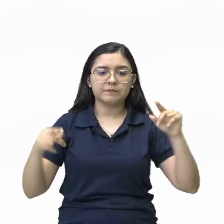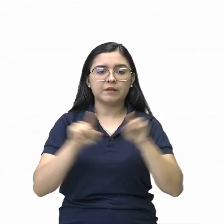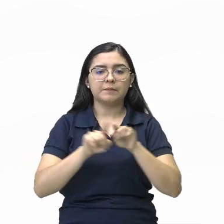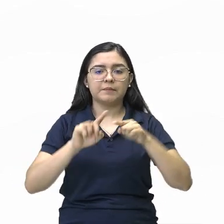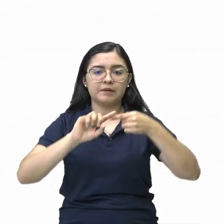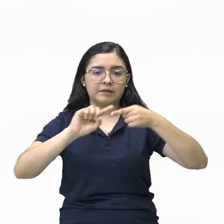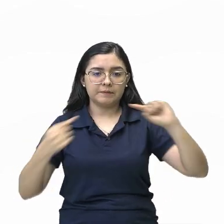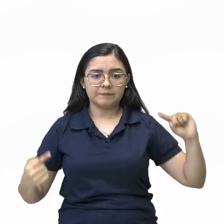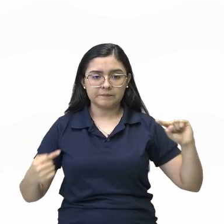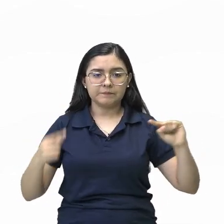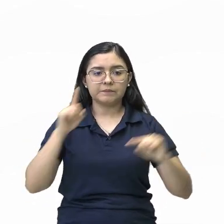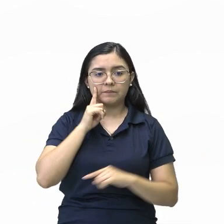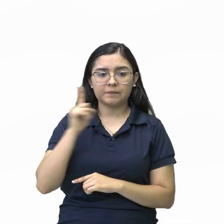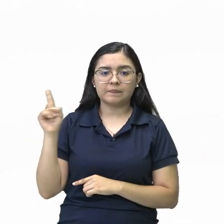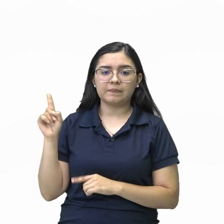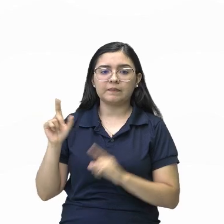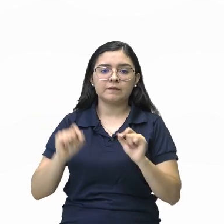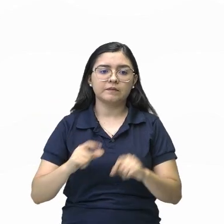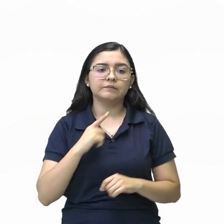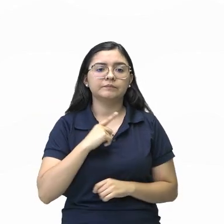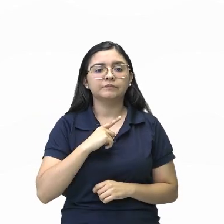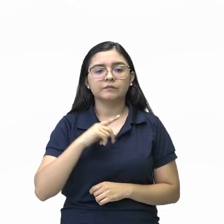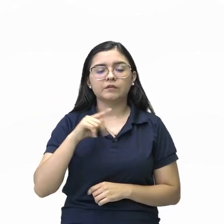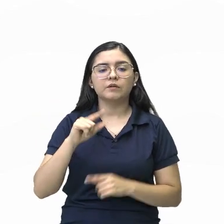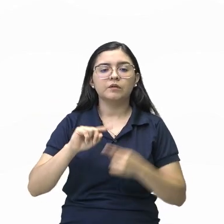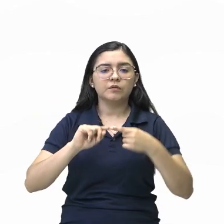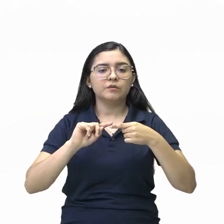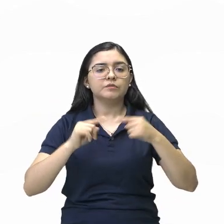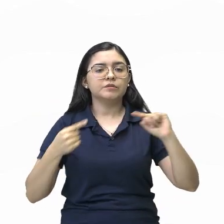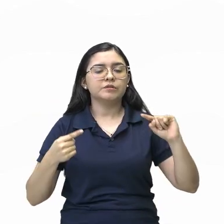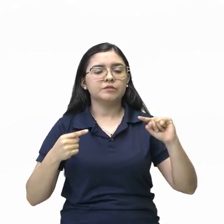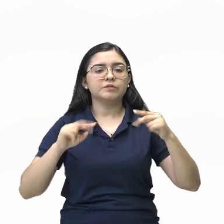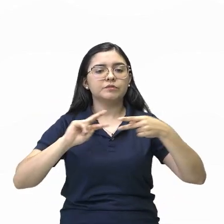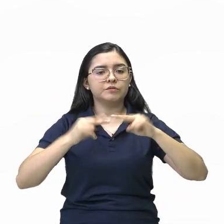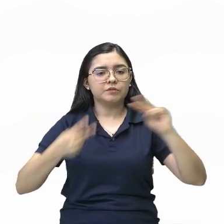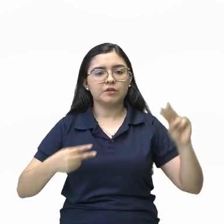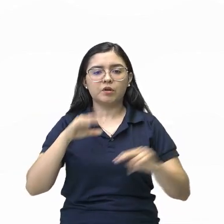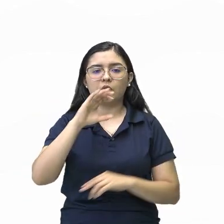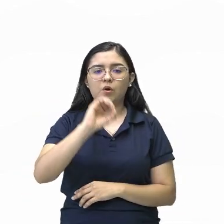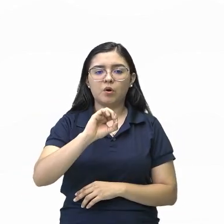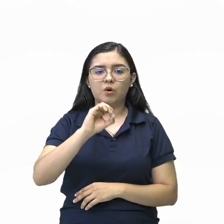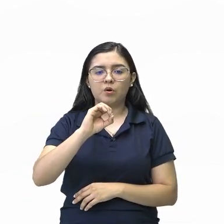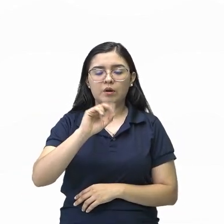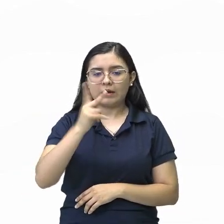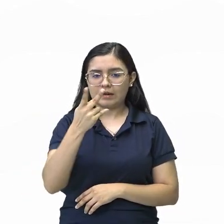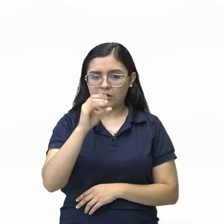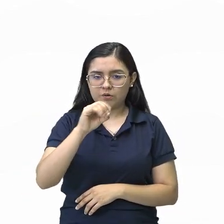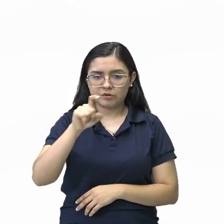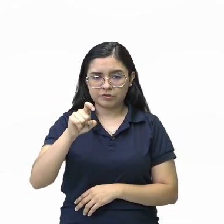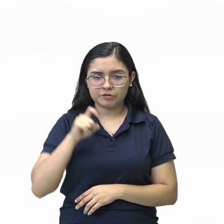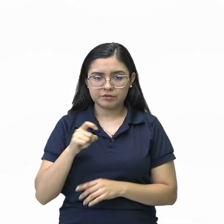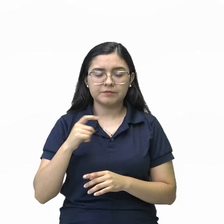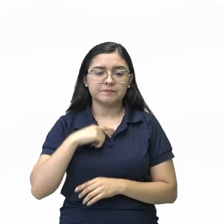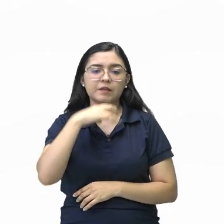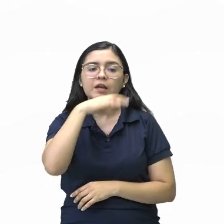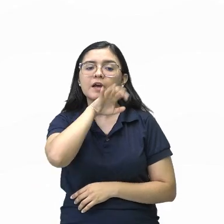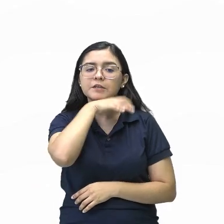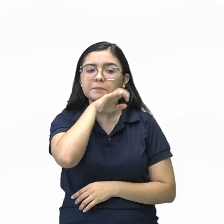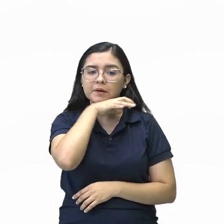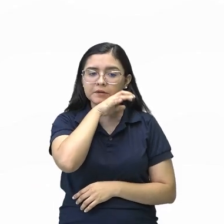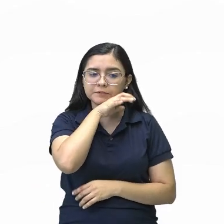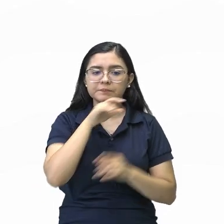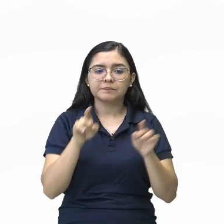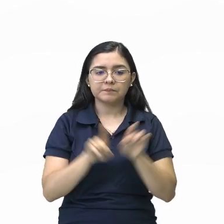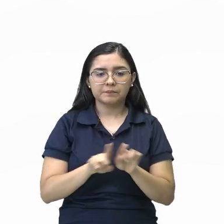O exemplo são os genes HOX em animal, né? Os genes HOX ou RUX. Eles são de aplicação